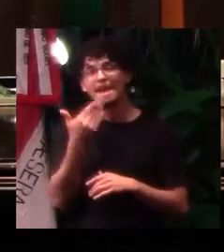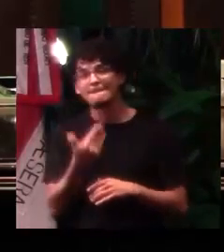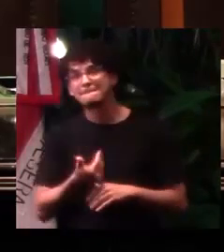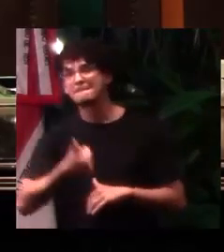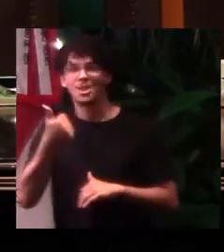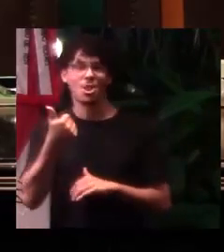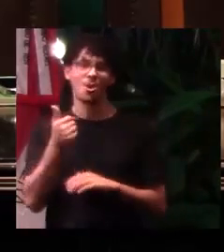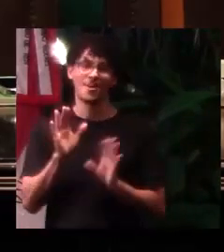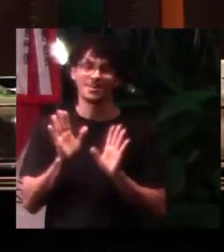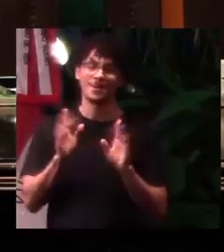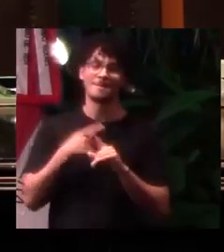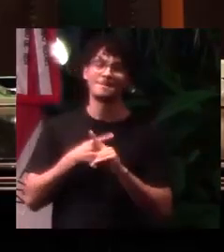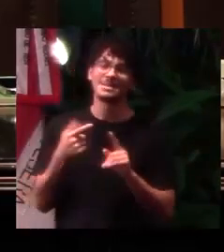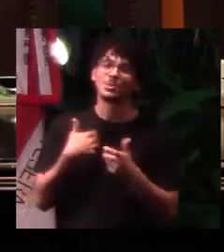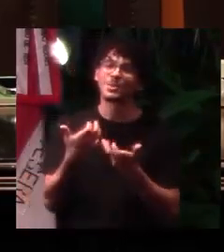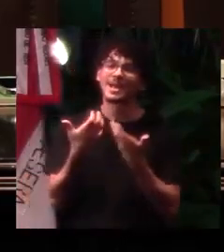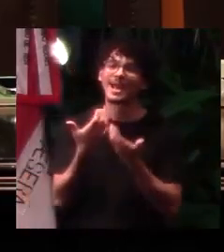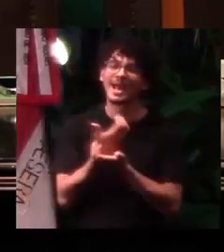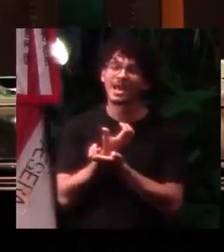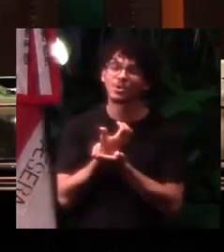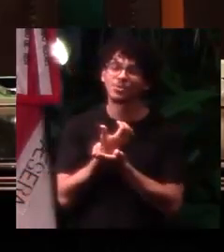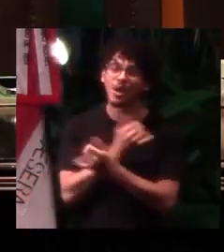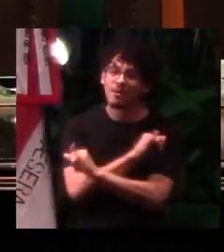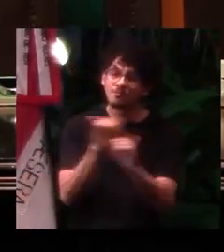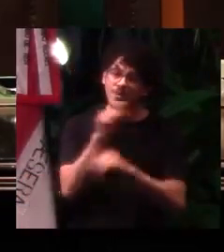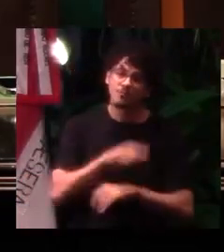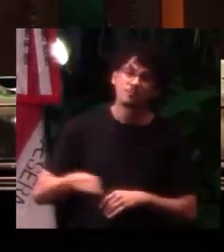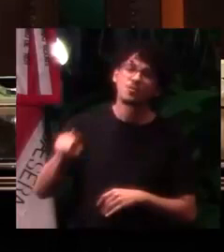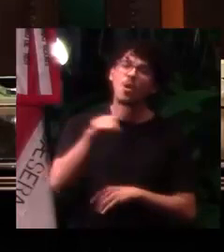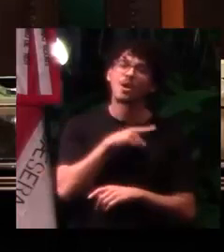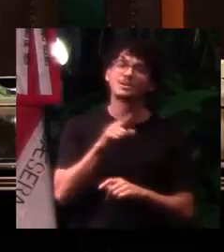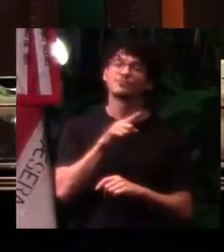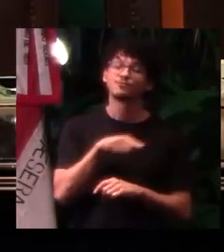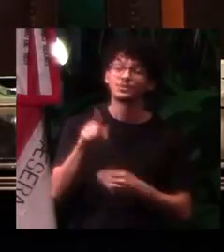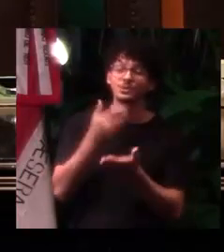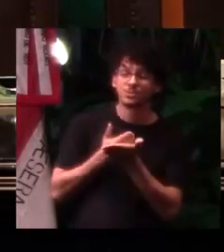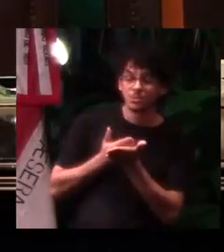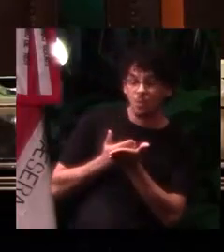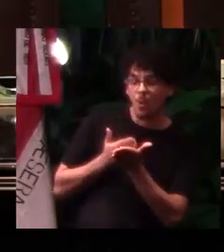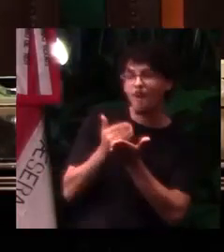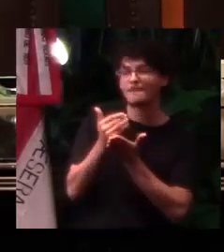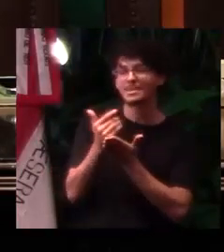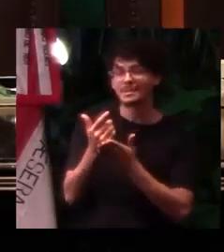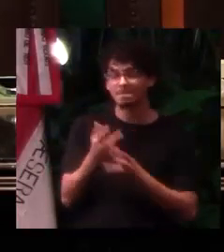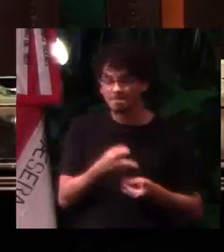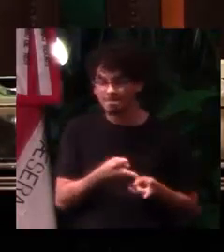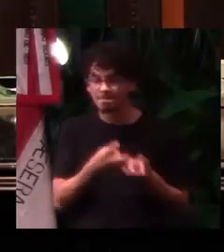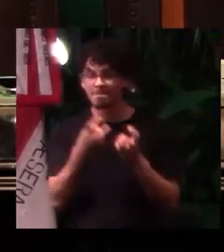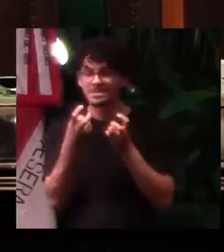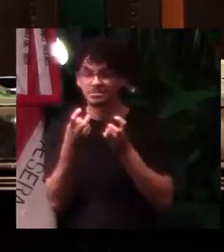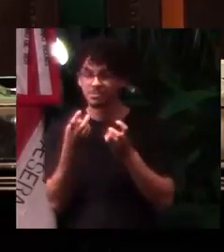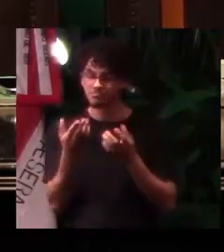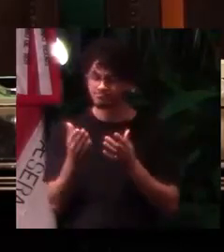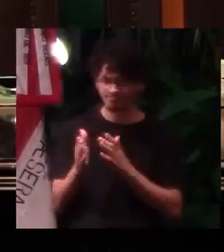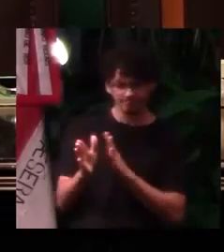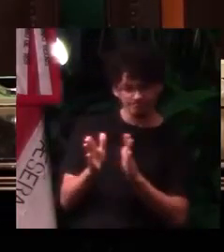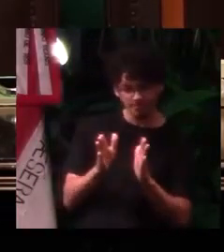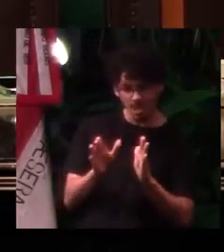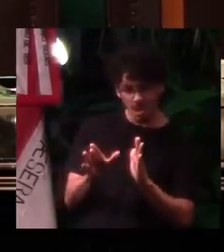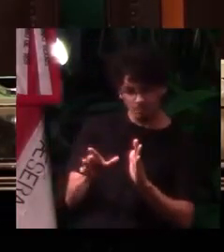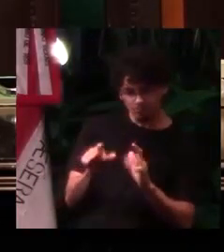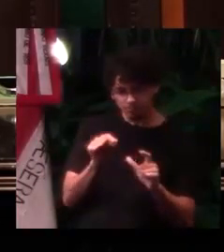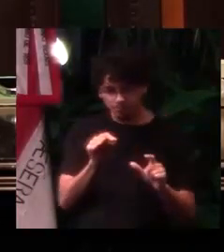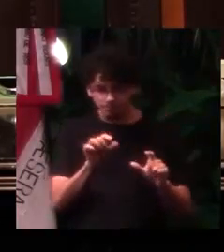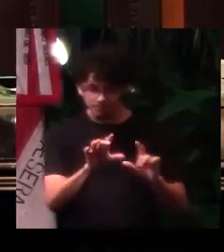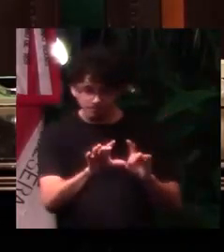mas eu quero dizer a vocês apenas que você começa a perceber nuances, que por